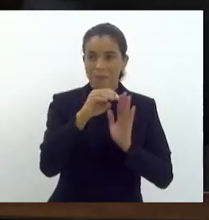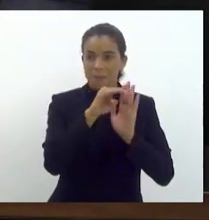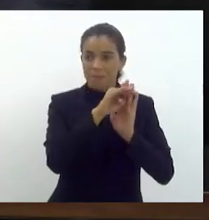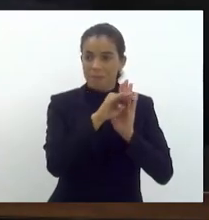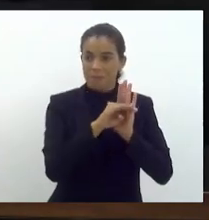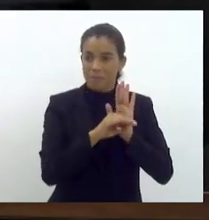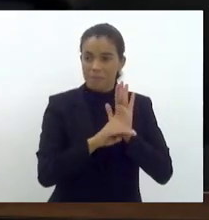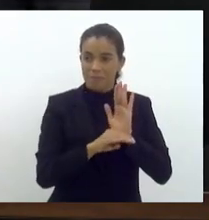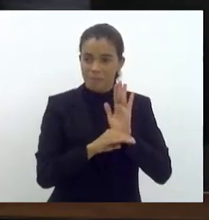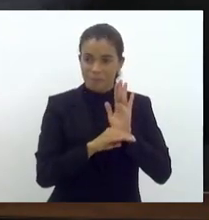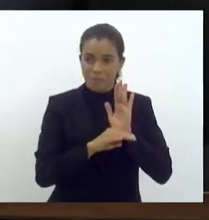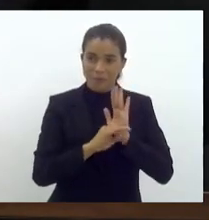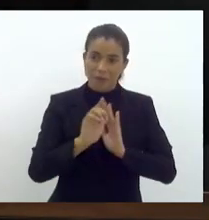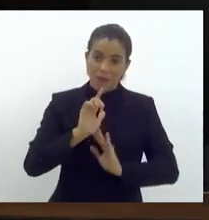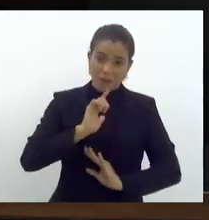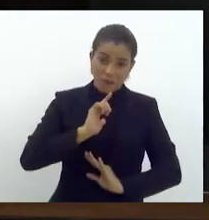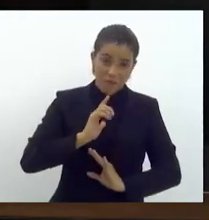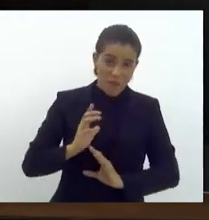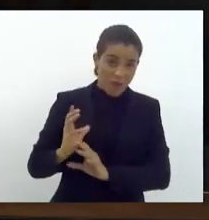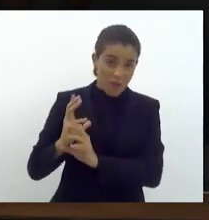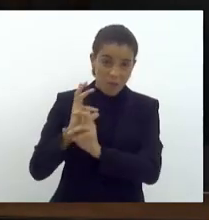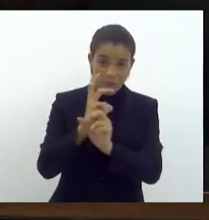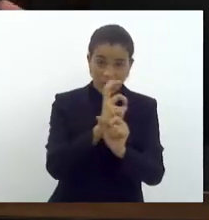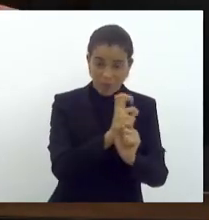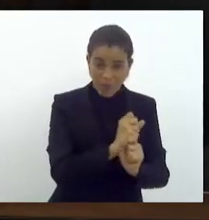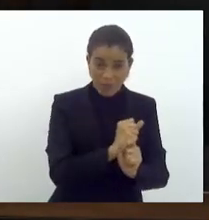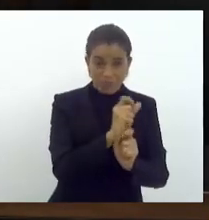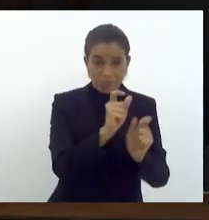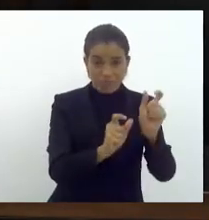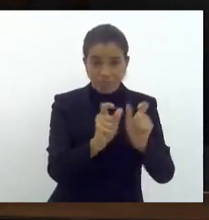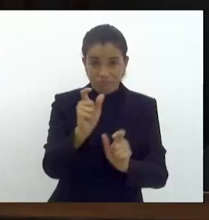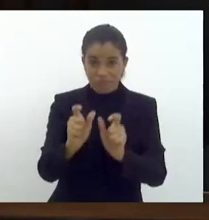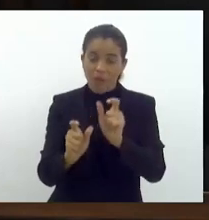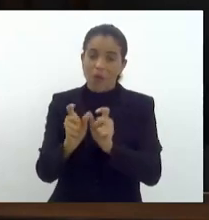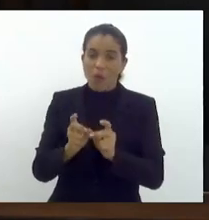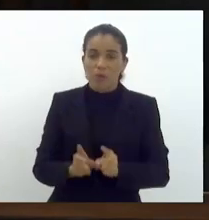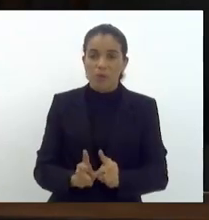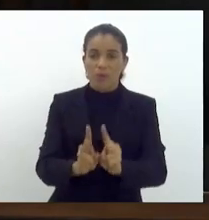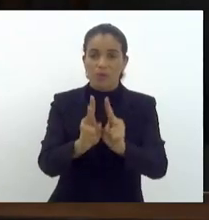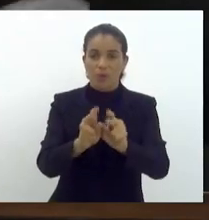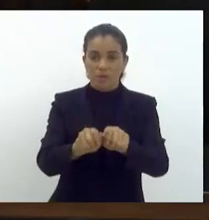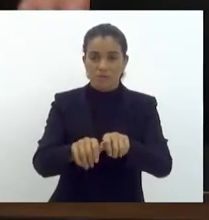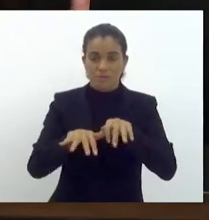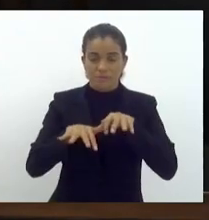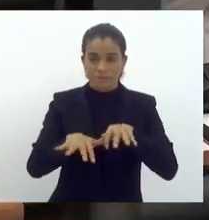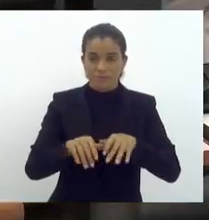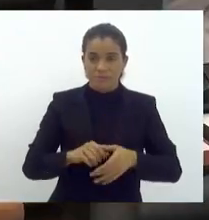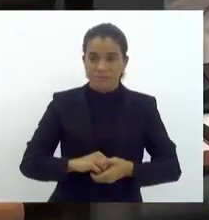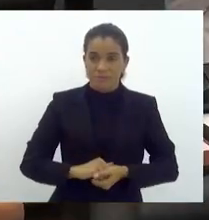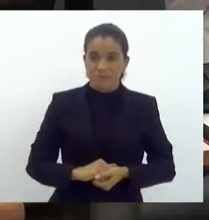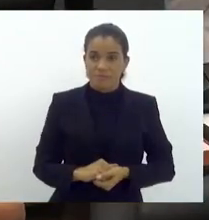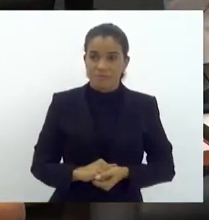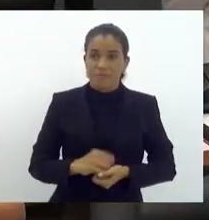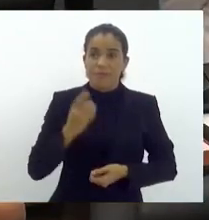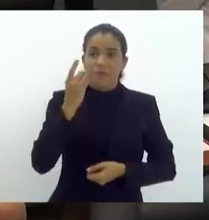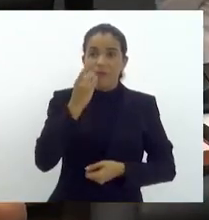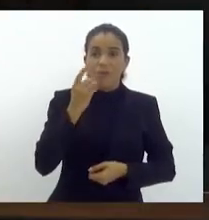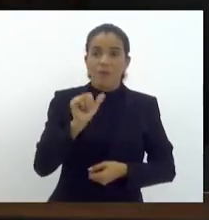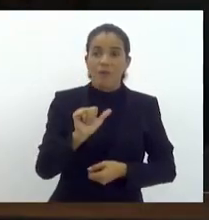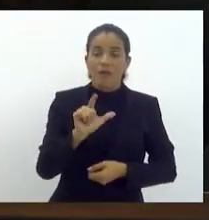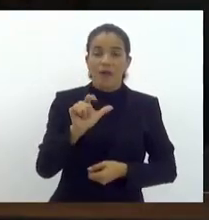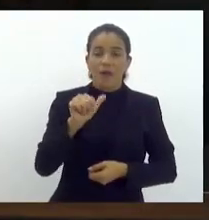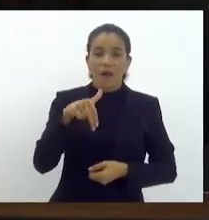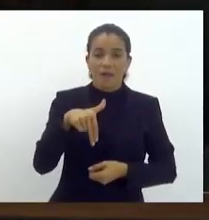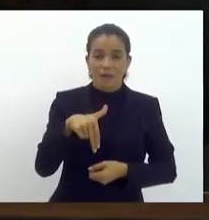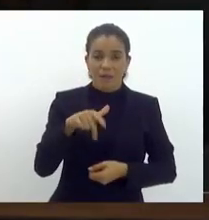se a gente já tiver o coreo aqui a gente dá segmento da sessão Deputado Alan